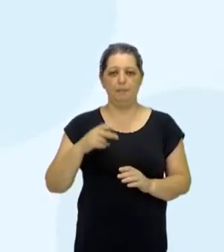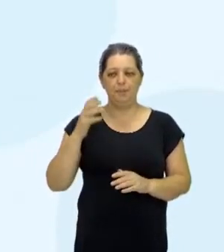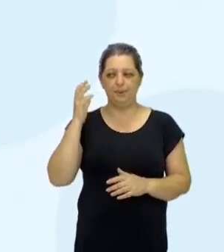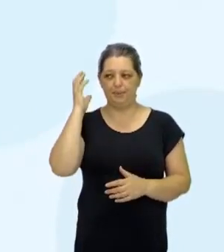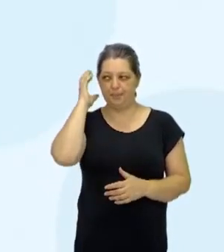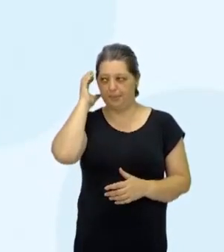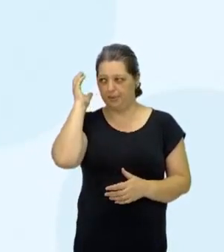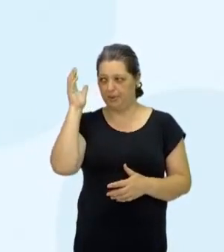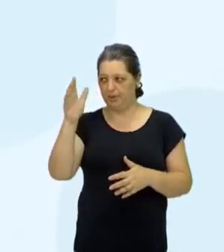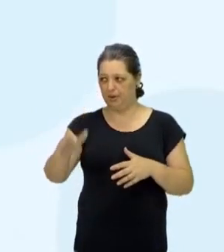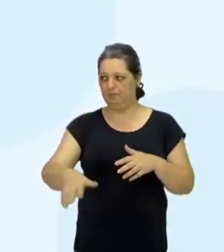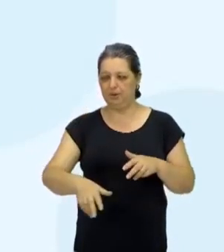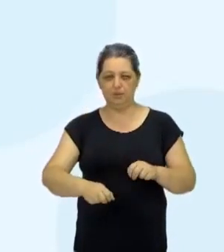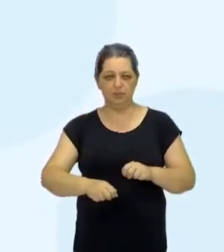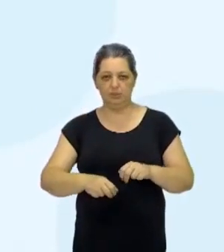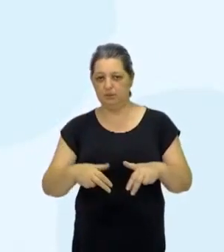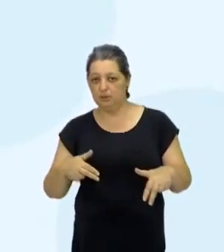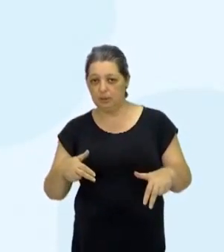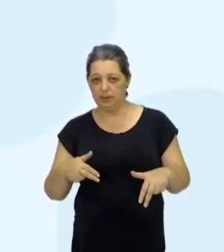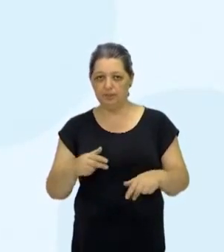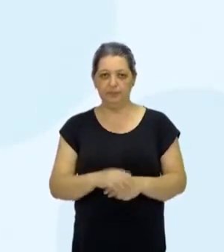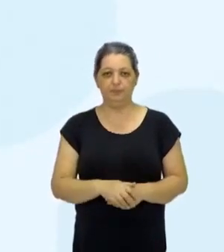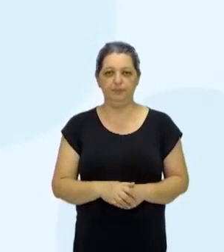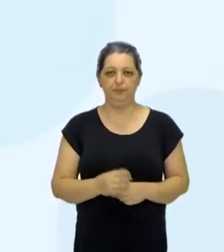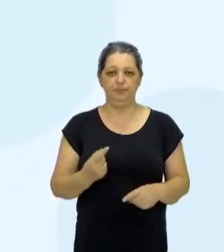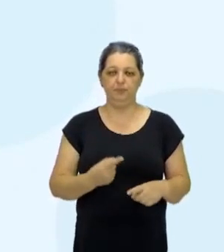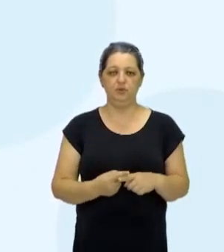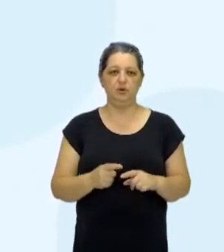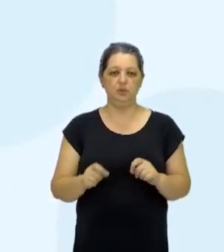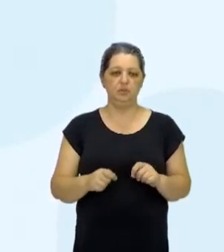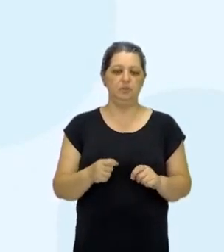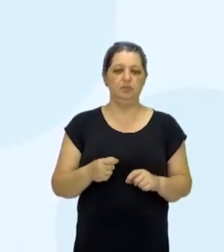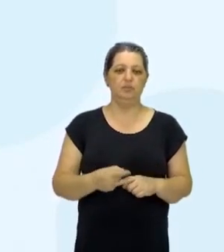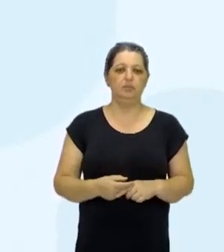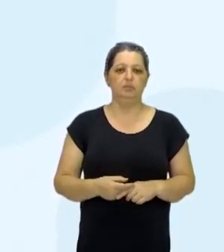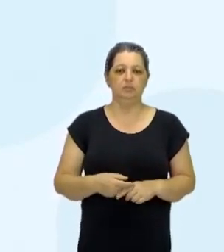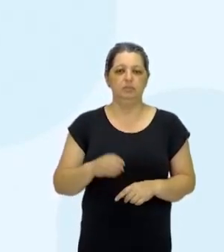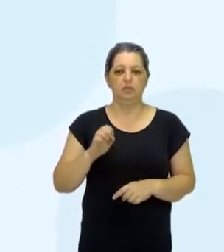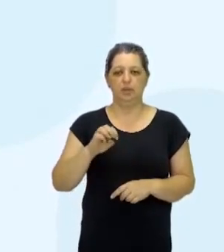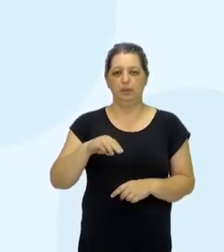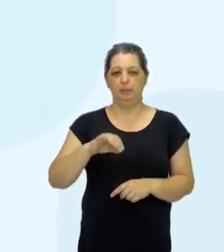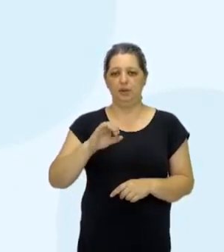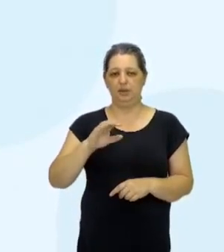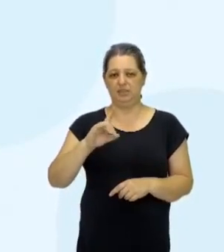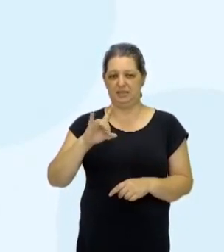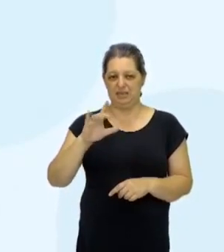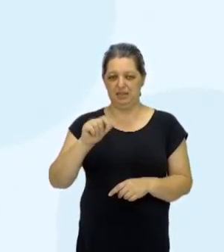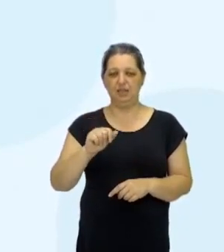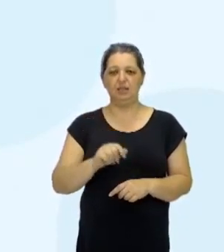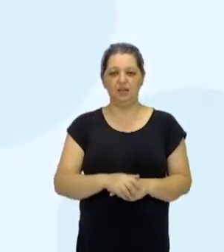last video we had the opportunity to see was by the Brazilian rapper Emicida. Então, o último vídeo que a gente teve aí